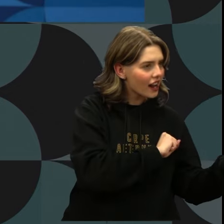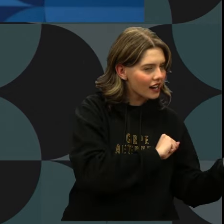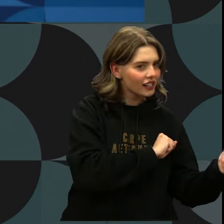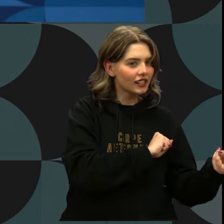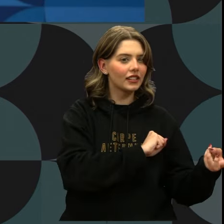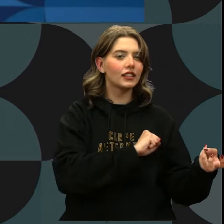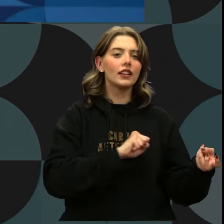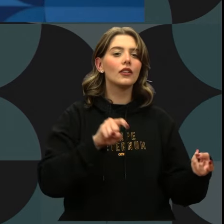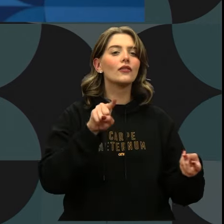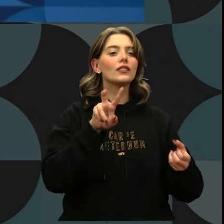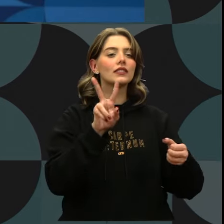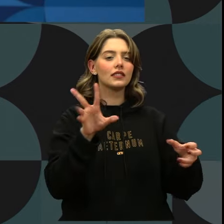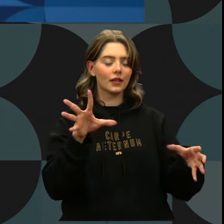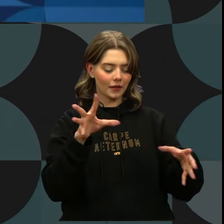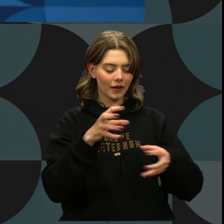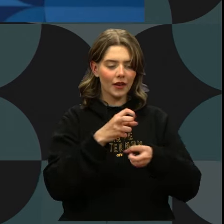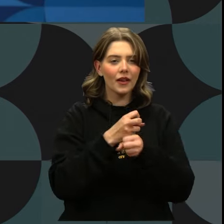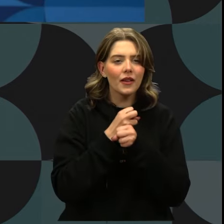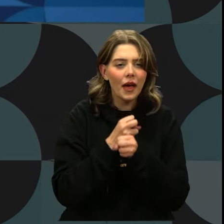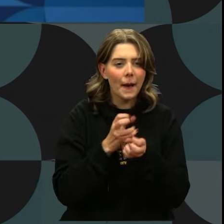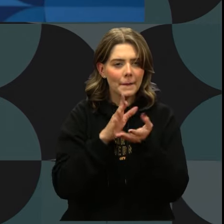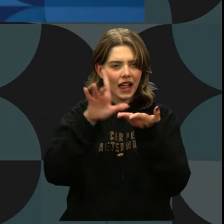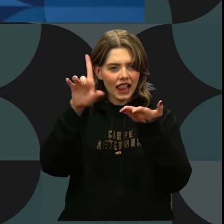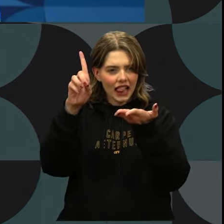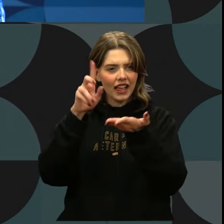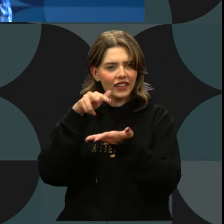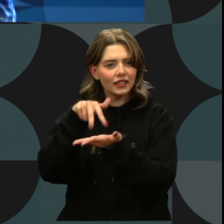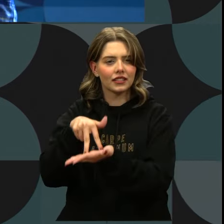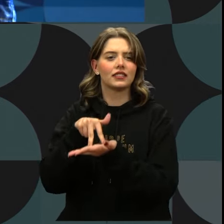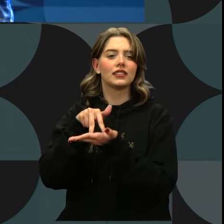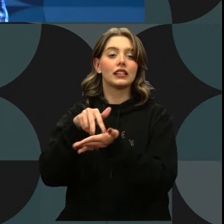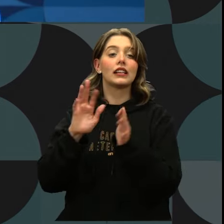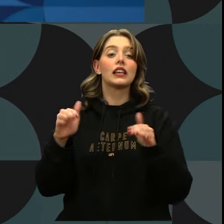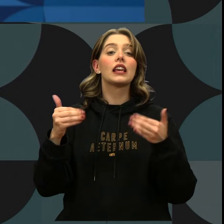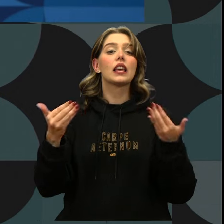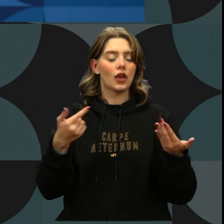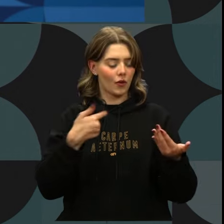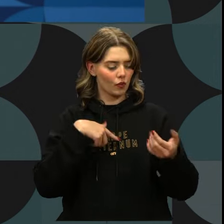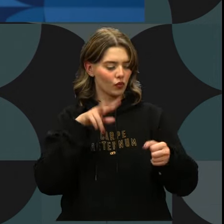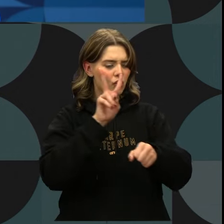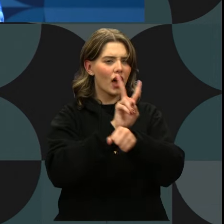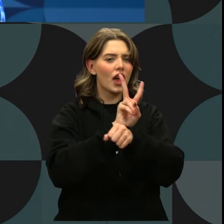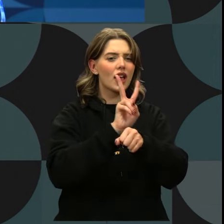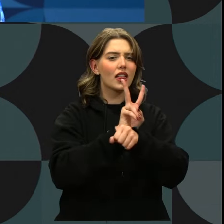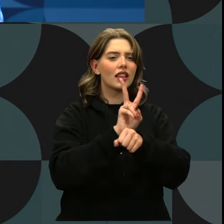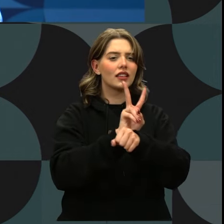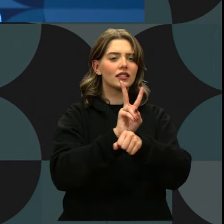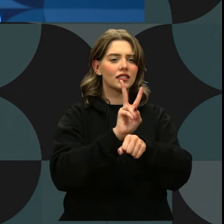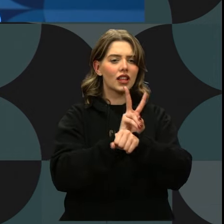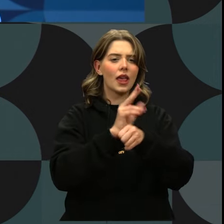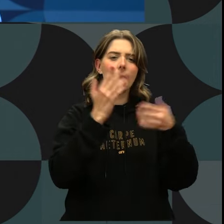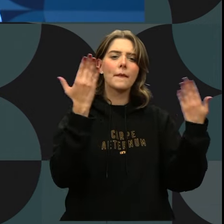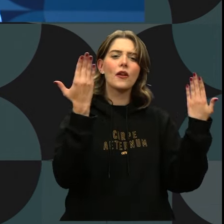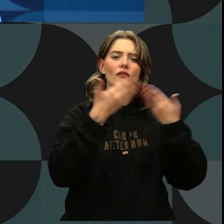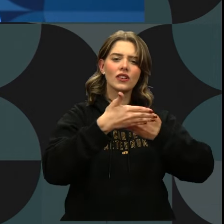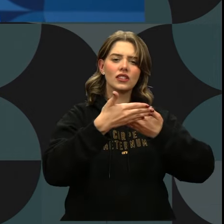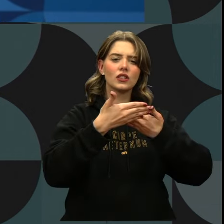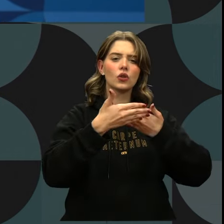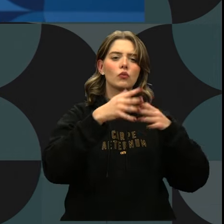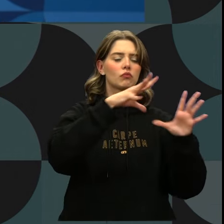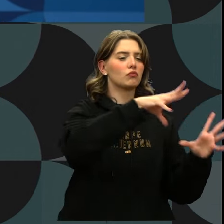Você guardou a palavra da minha perseverança, por isso eu o guardarei da hora da provação que há de